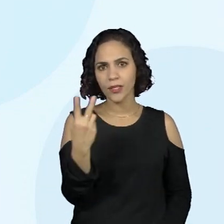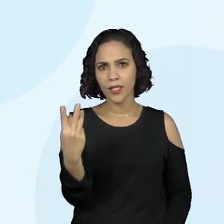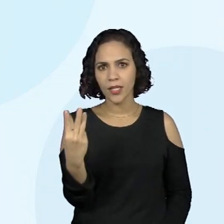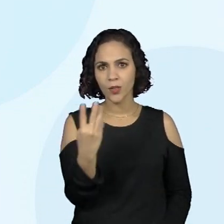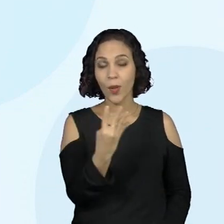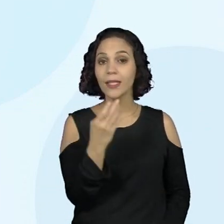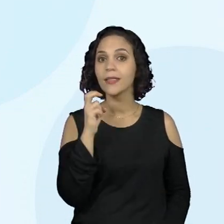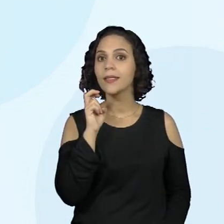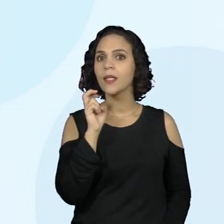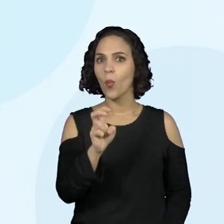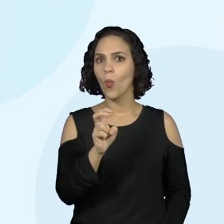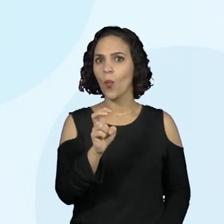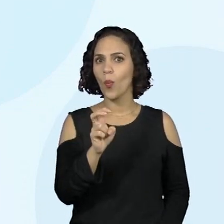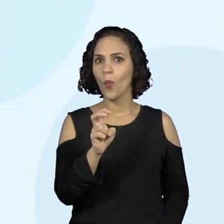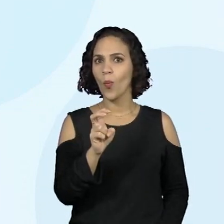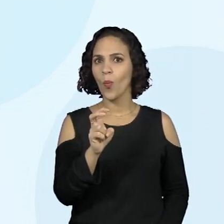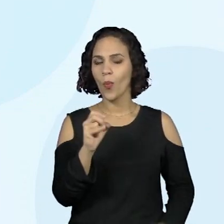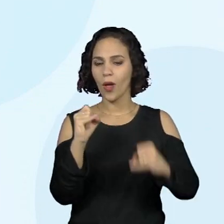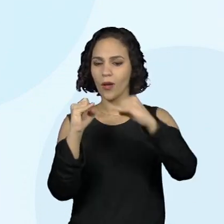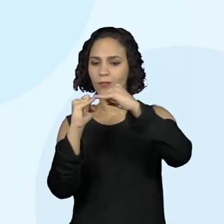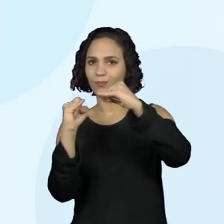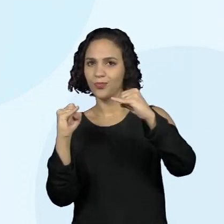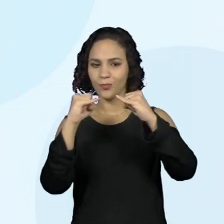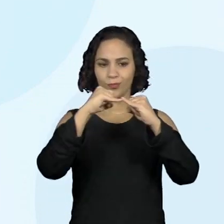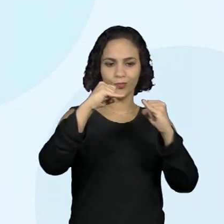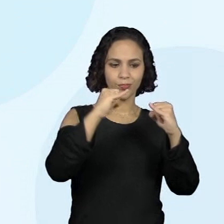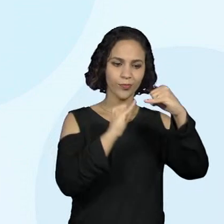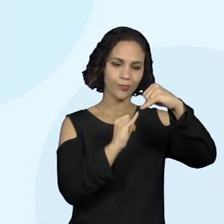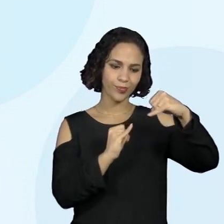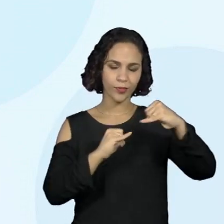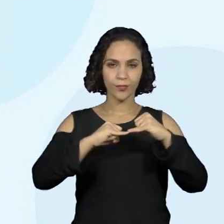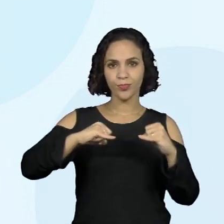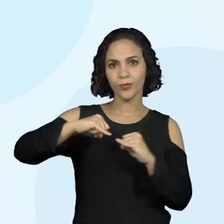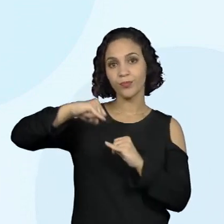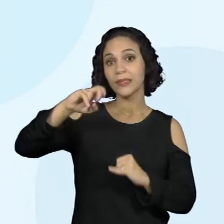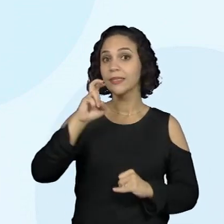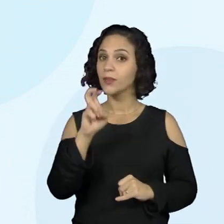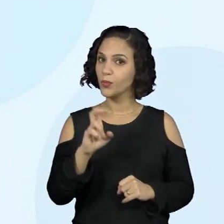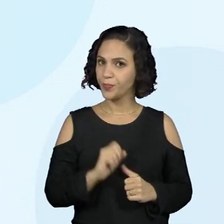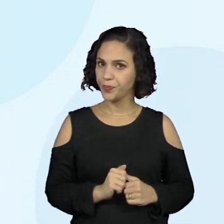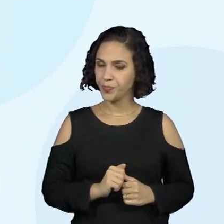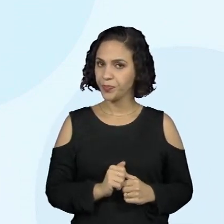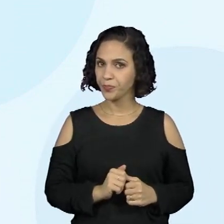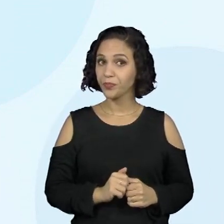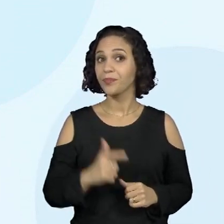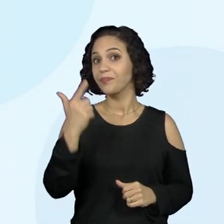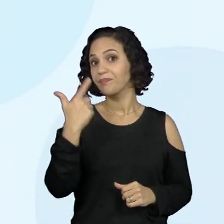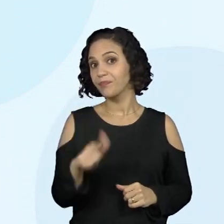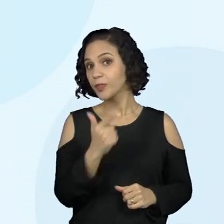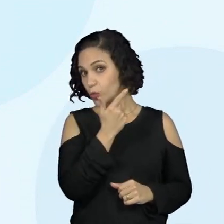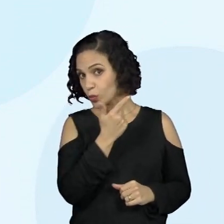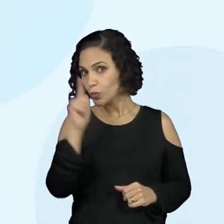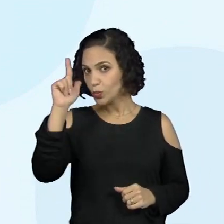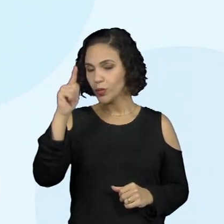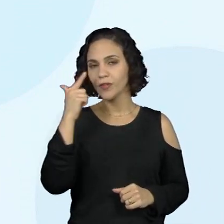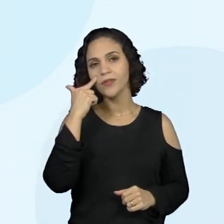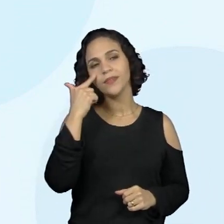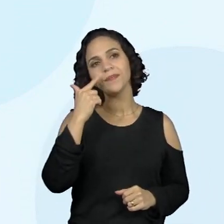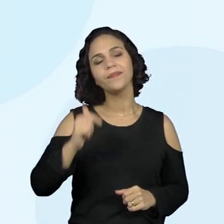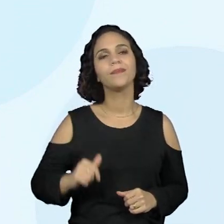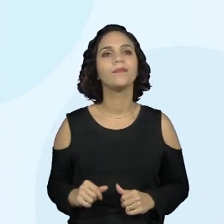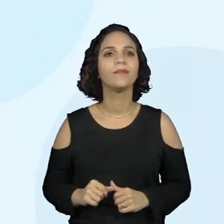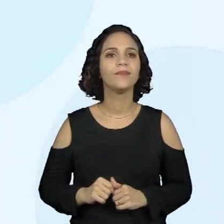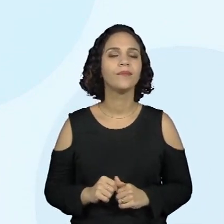3, 4, 5 lados. Mais um polígono, então